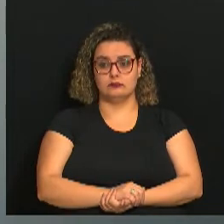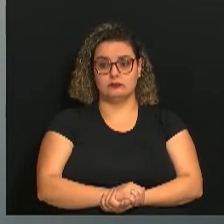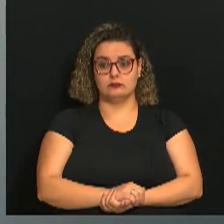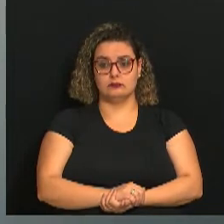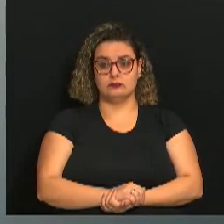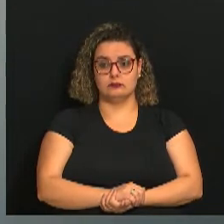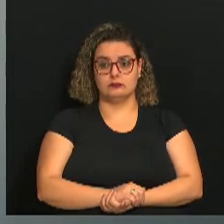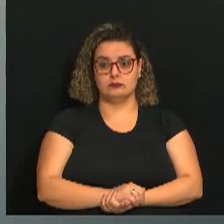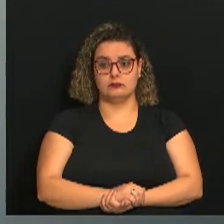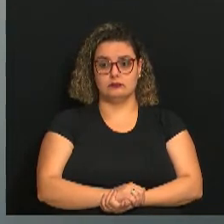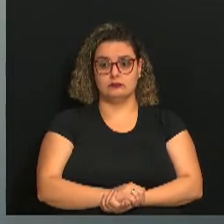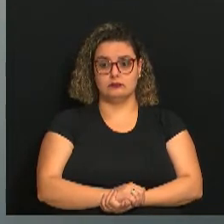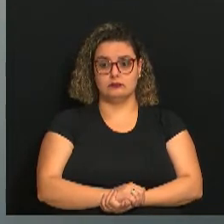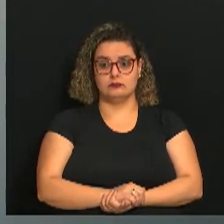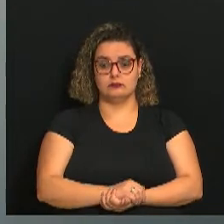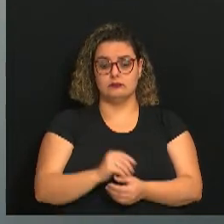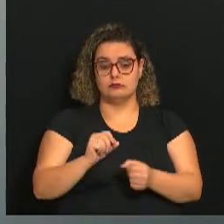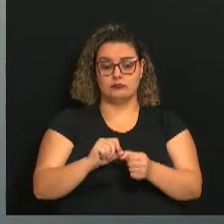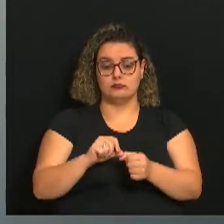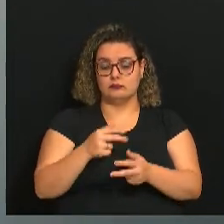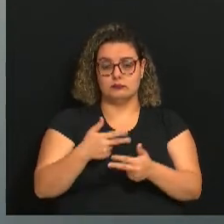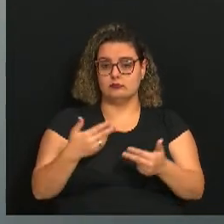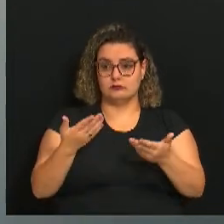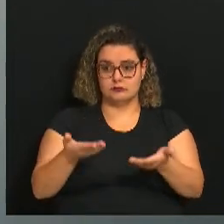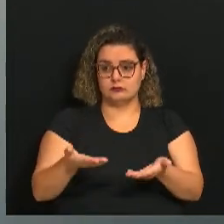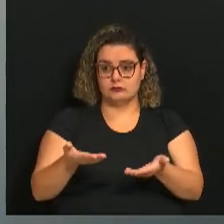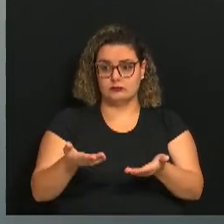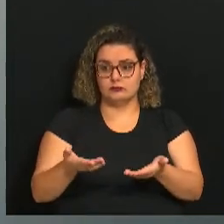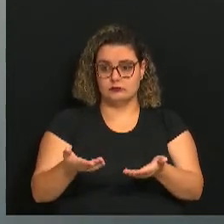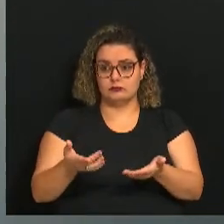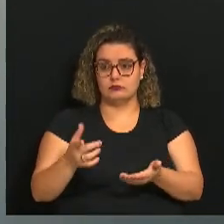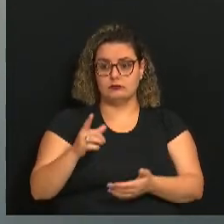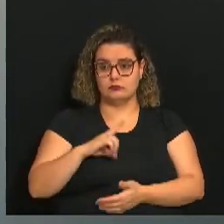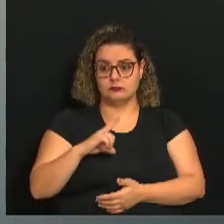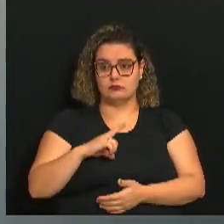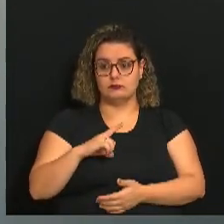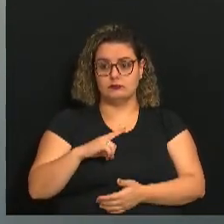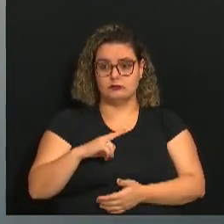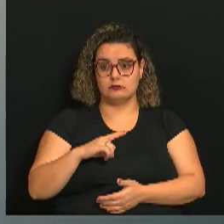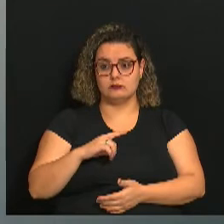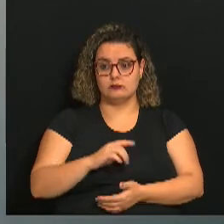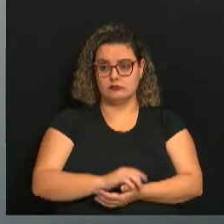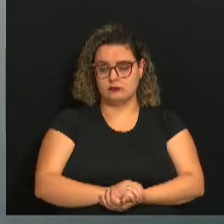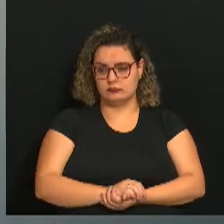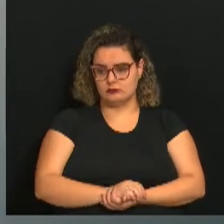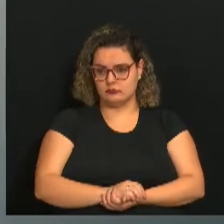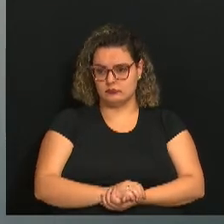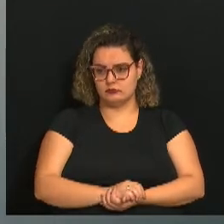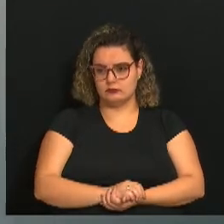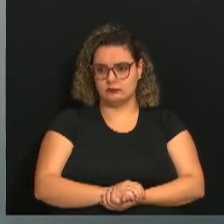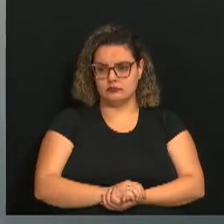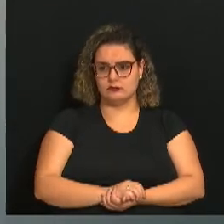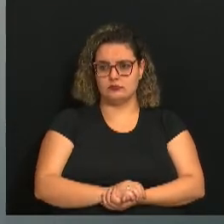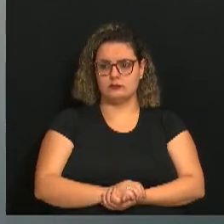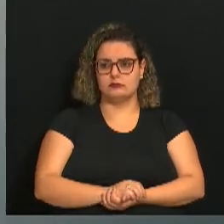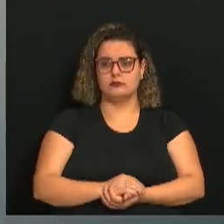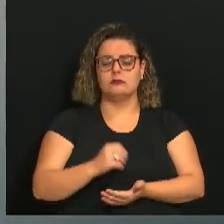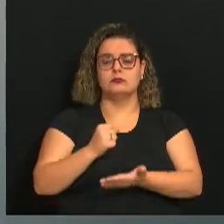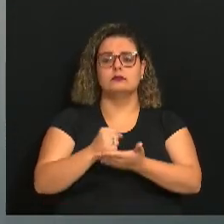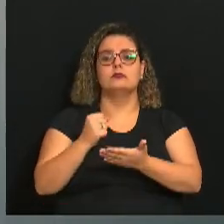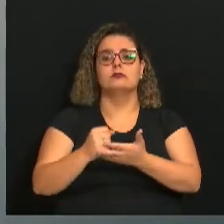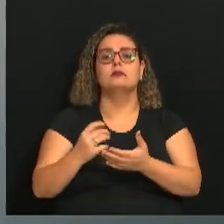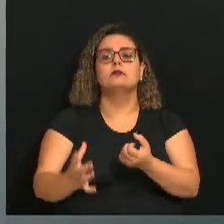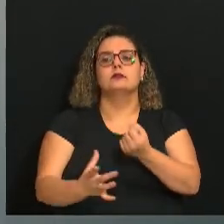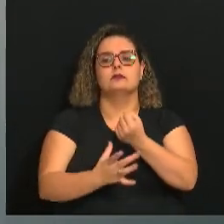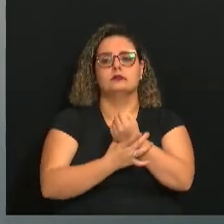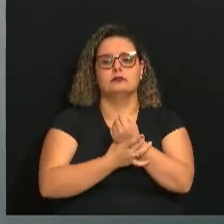como fazer esse tipo de situação. Porque nós temos, lá no nosso termo de referência, esse é mais o da limpeza, vereador, ele é mais seguro do que o de, até